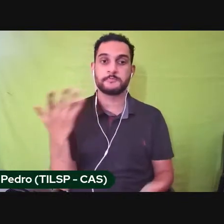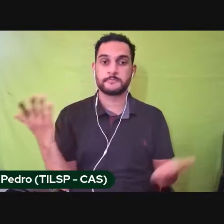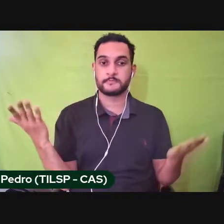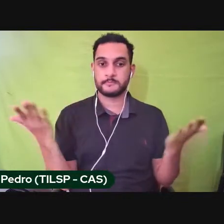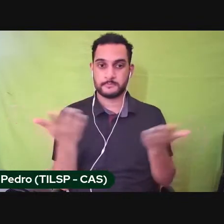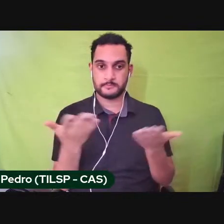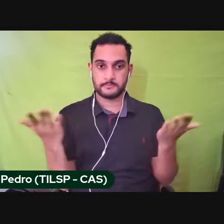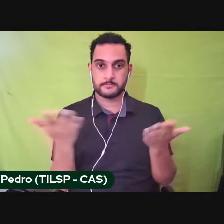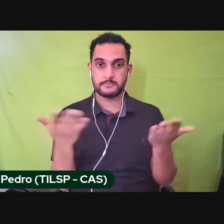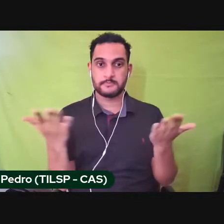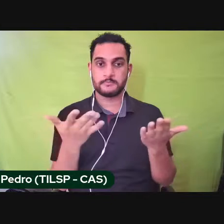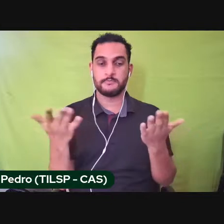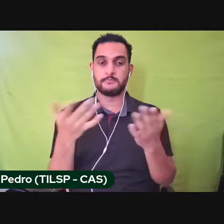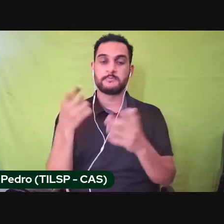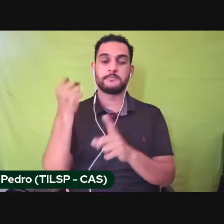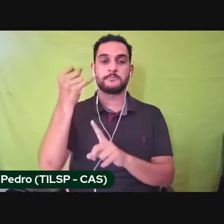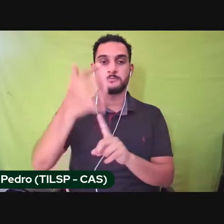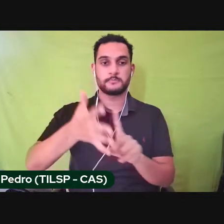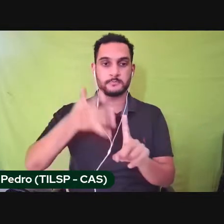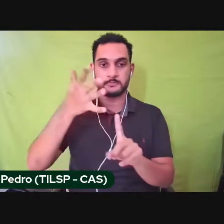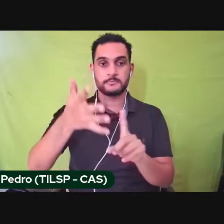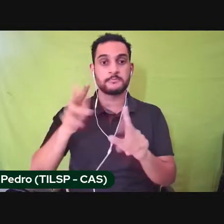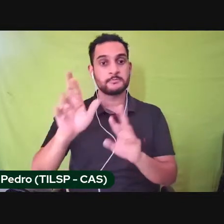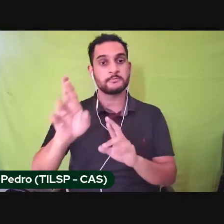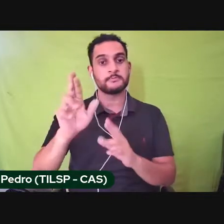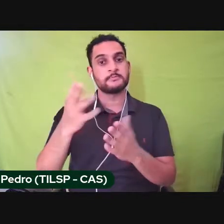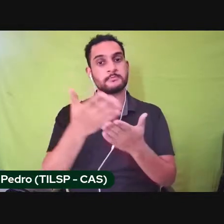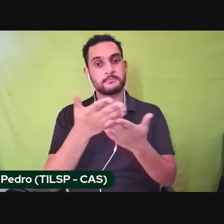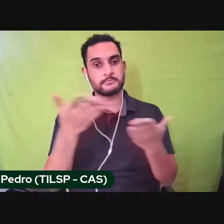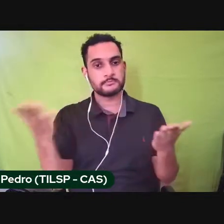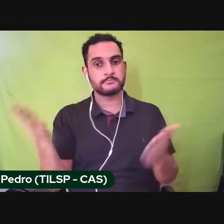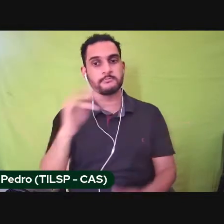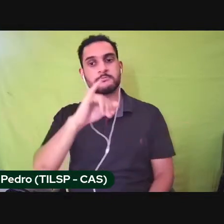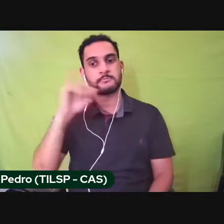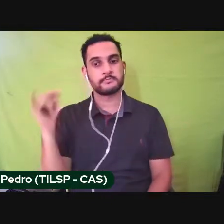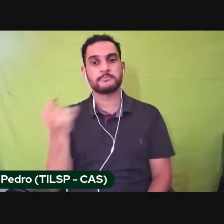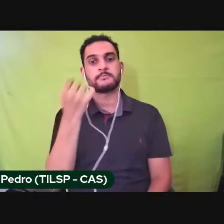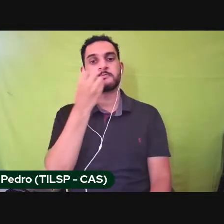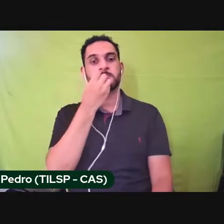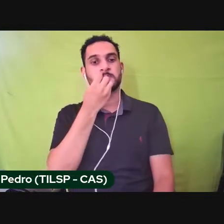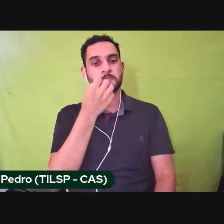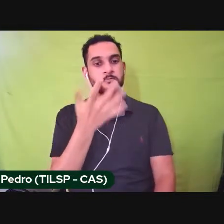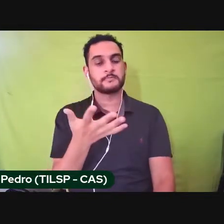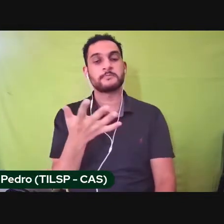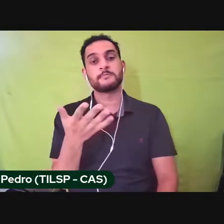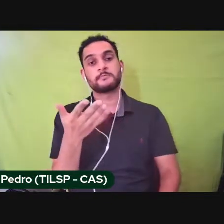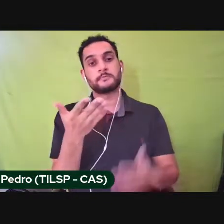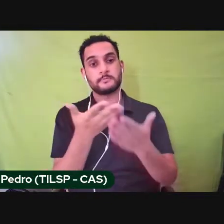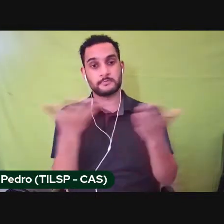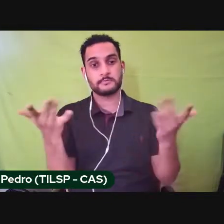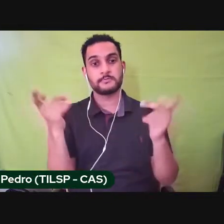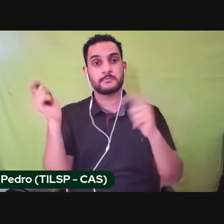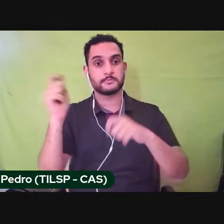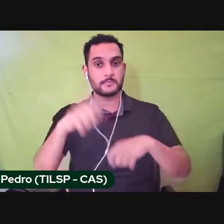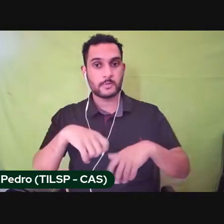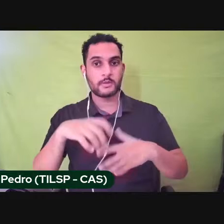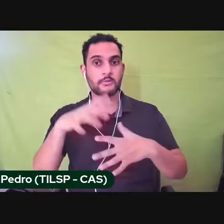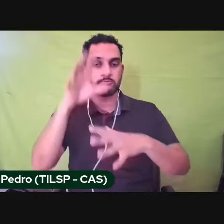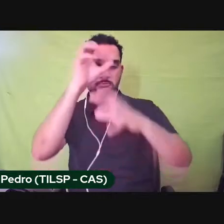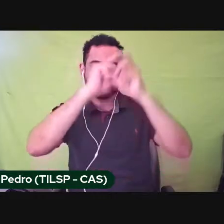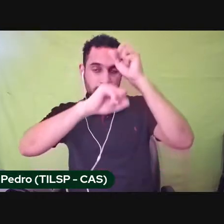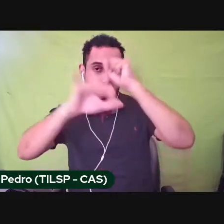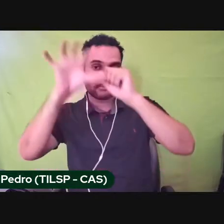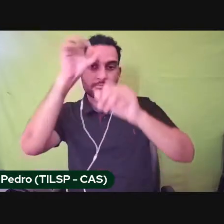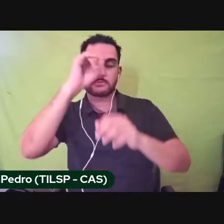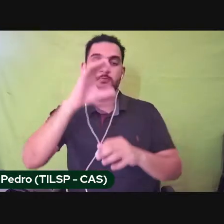de palestras, esperamos que vocês tenham um grande proveito e possam, então, aplicar os conhecimentos